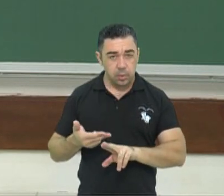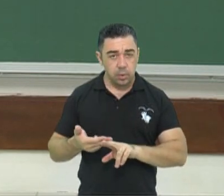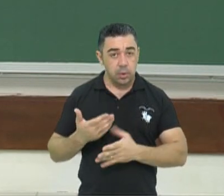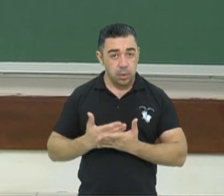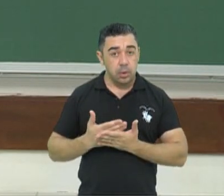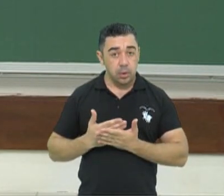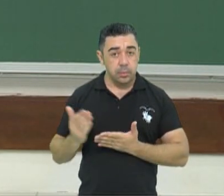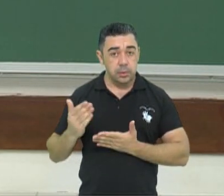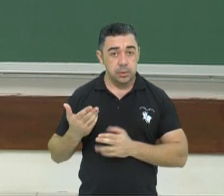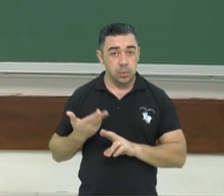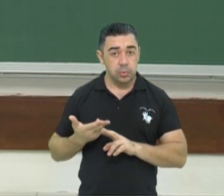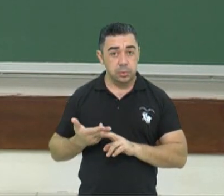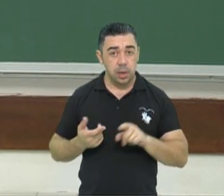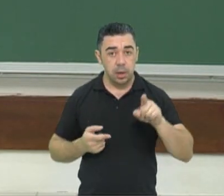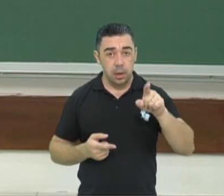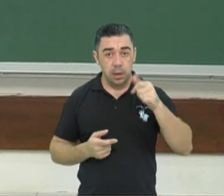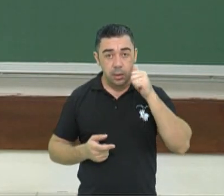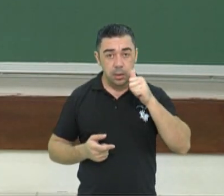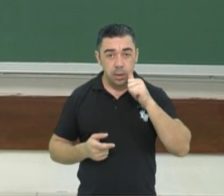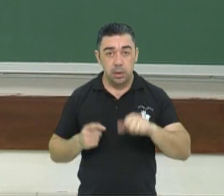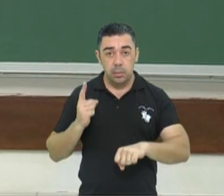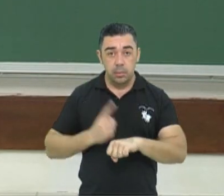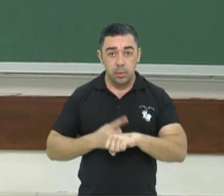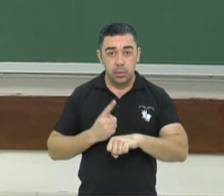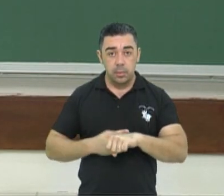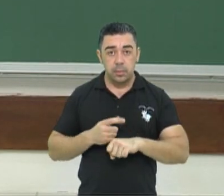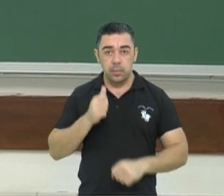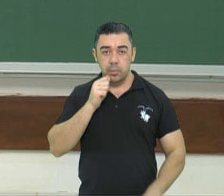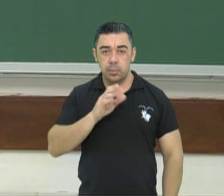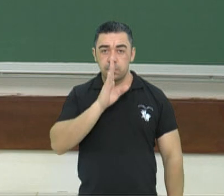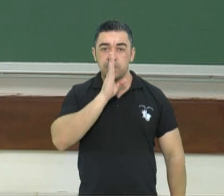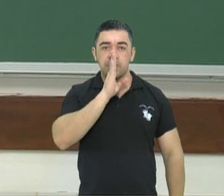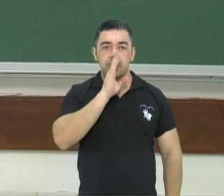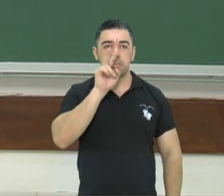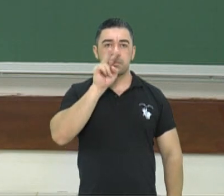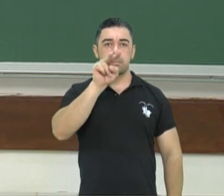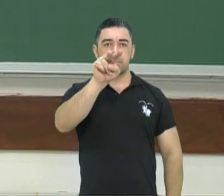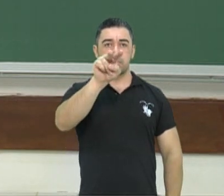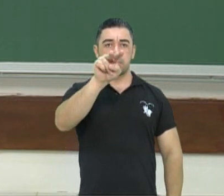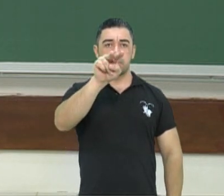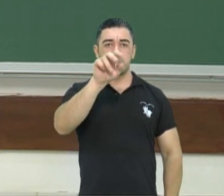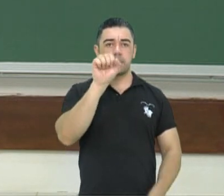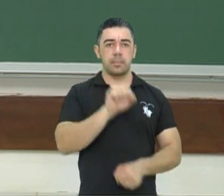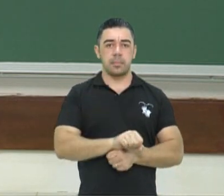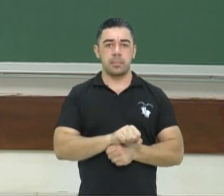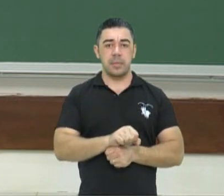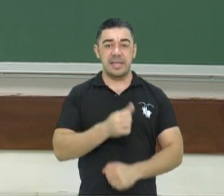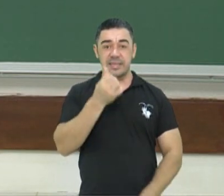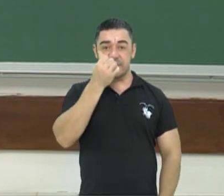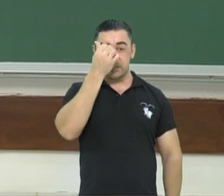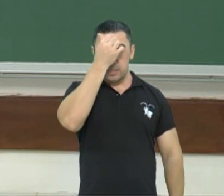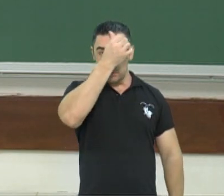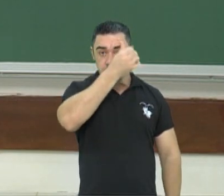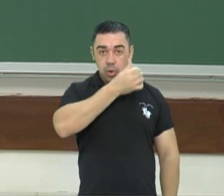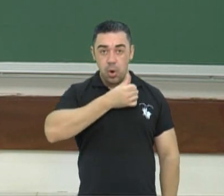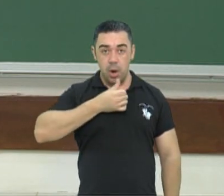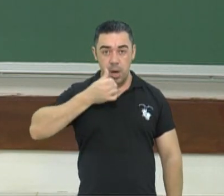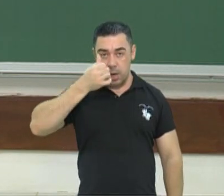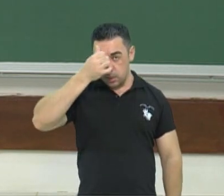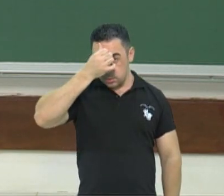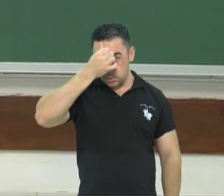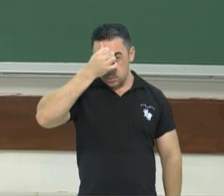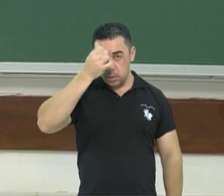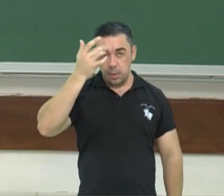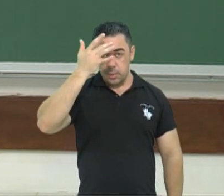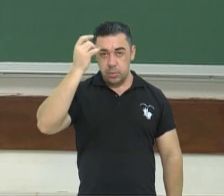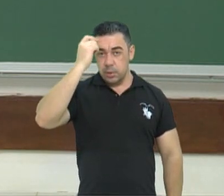começaram a usar nela. Durante a performance, ela ficou quieta, olhando para o vazio, estática. Eram 6 horas que ela ficaria quieta. Uma pessoa